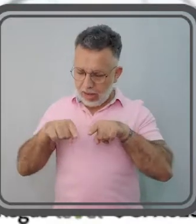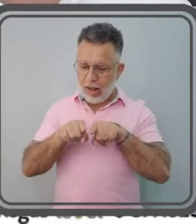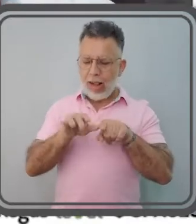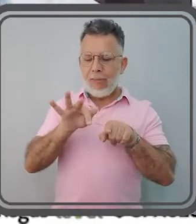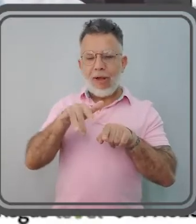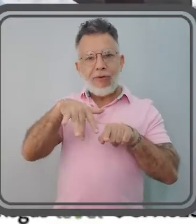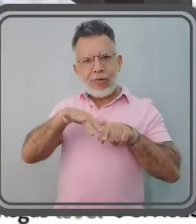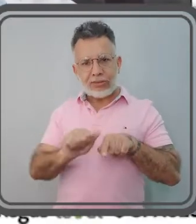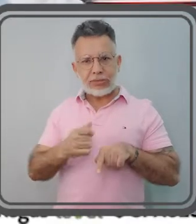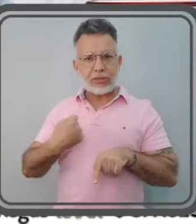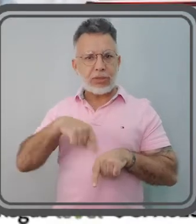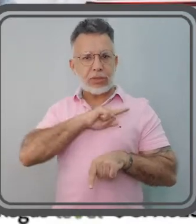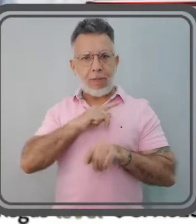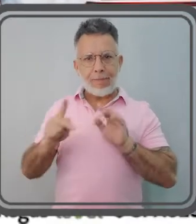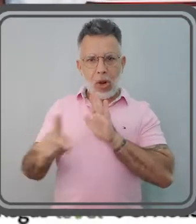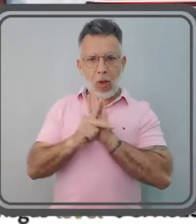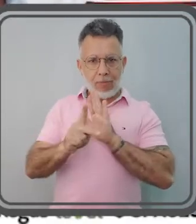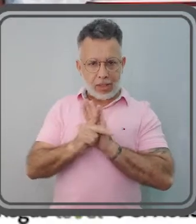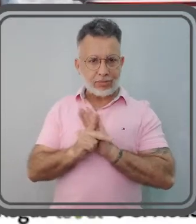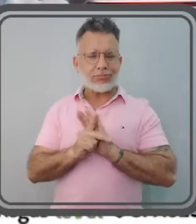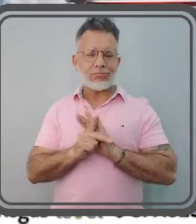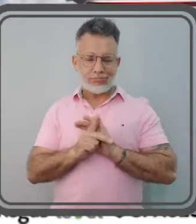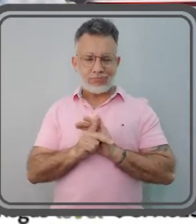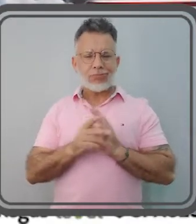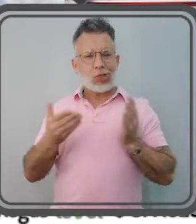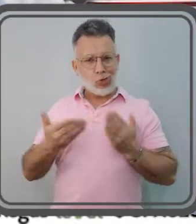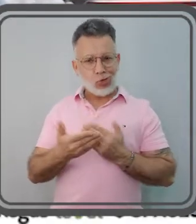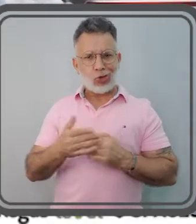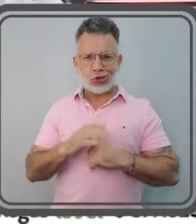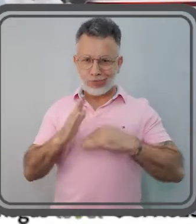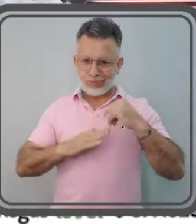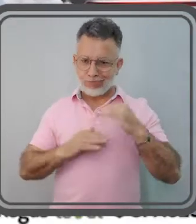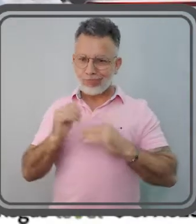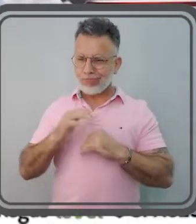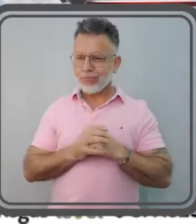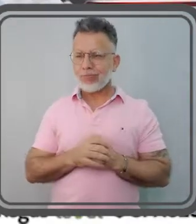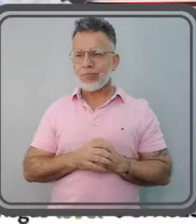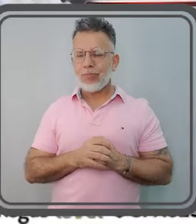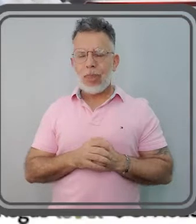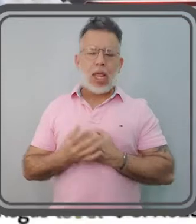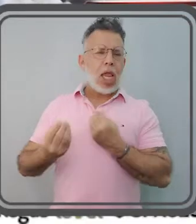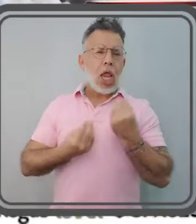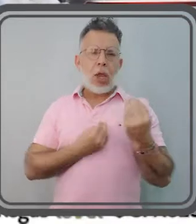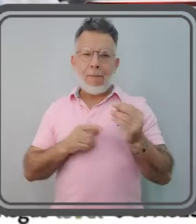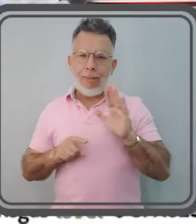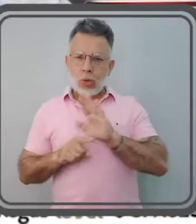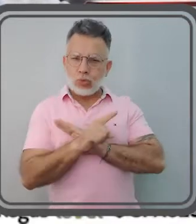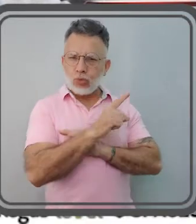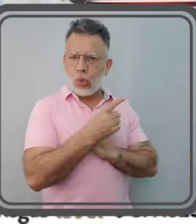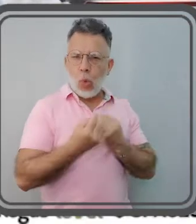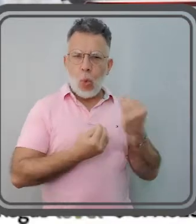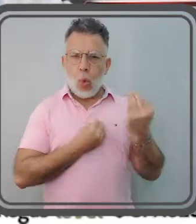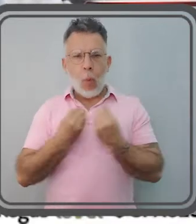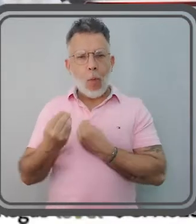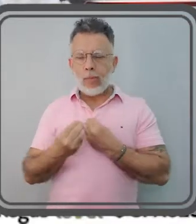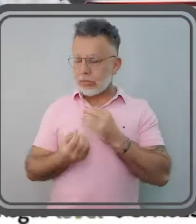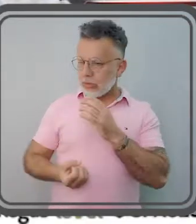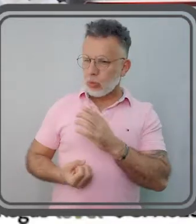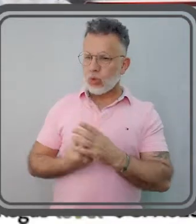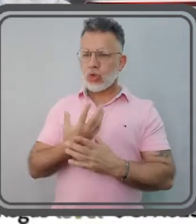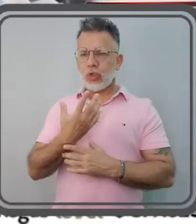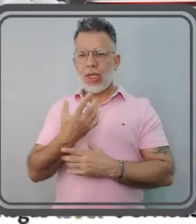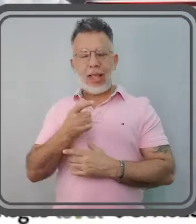bom. E como é que foi, né, como é que surgiu essa ideia da Splash, esse